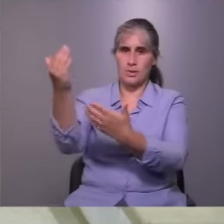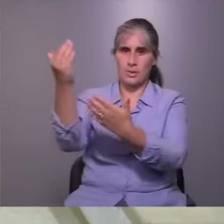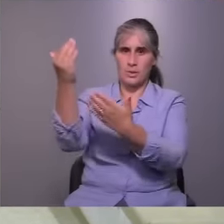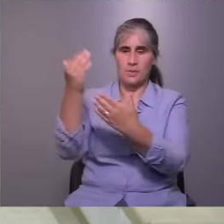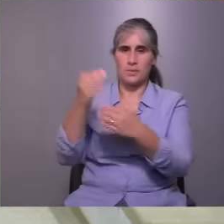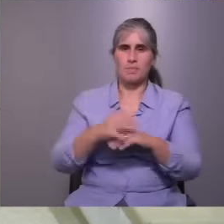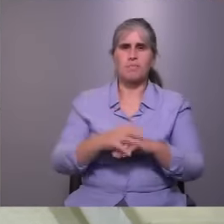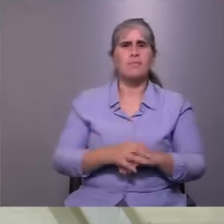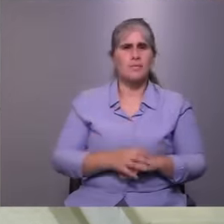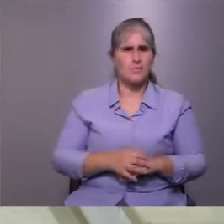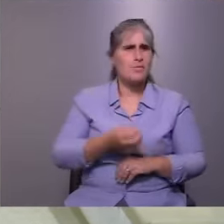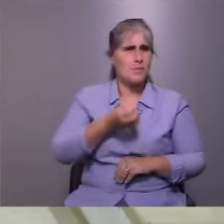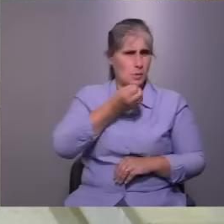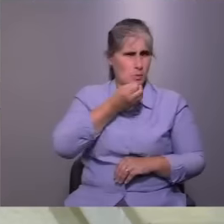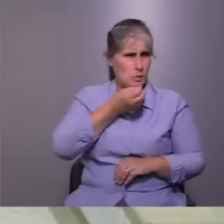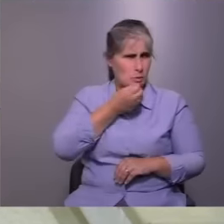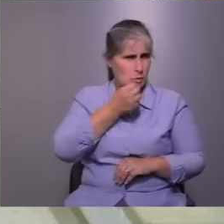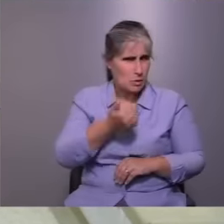adoremus